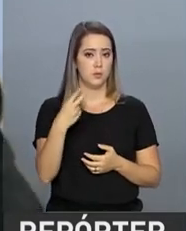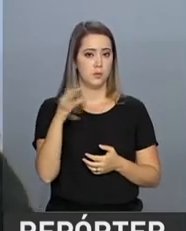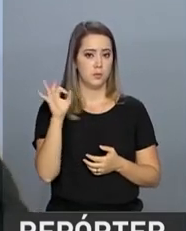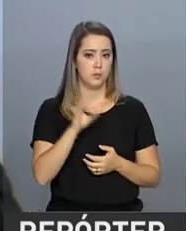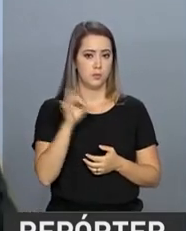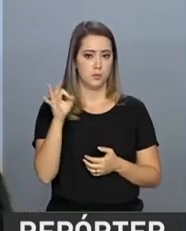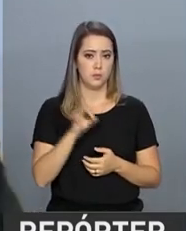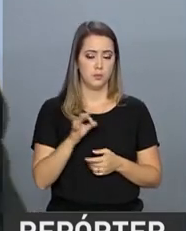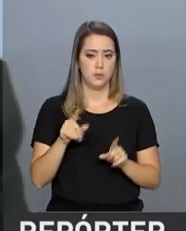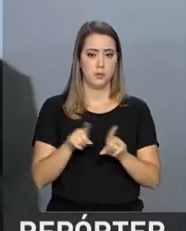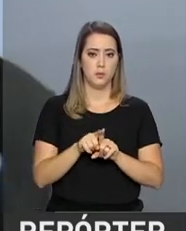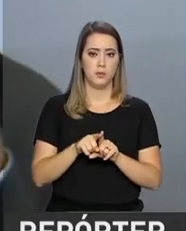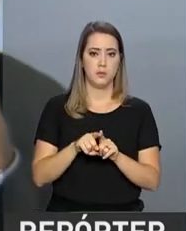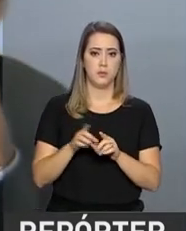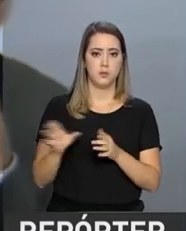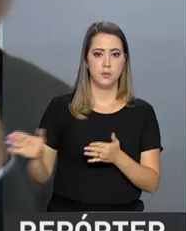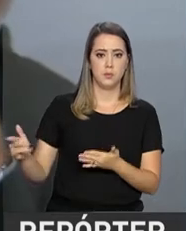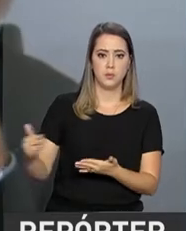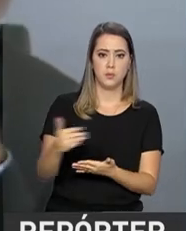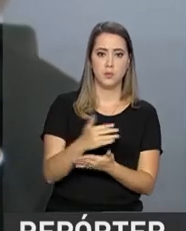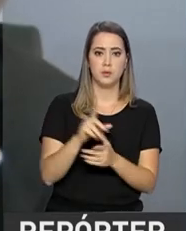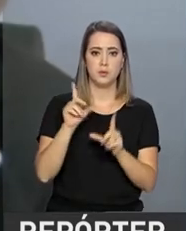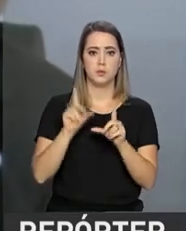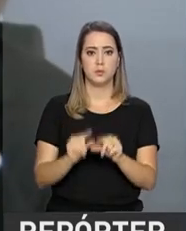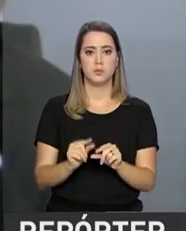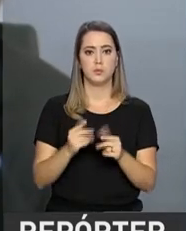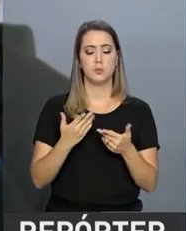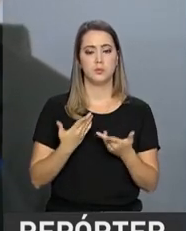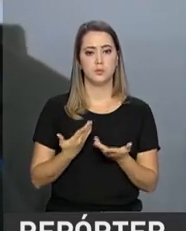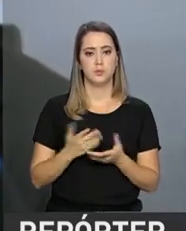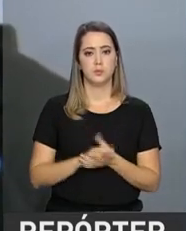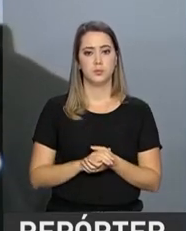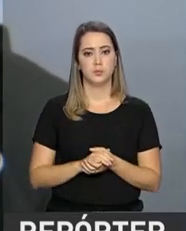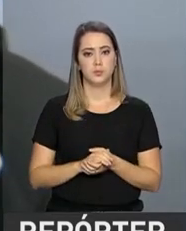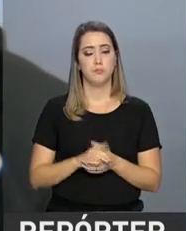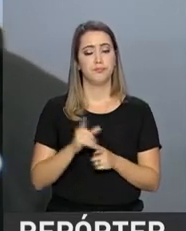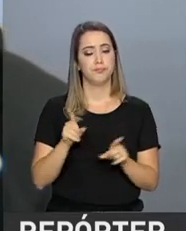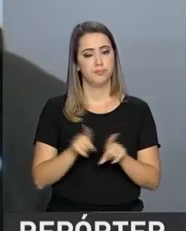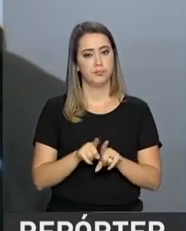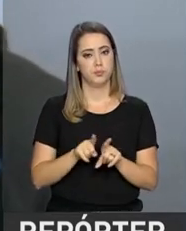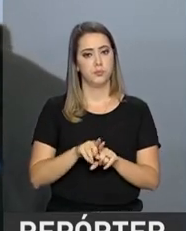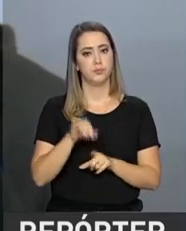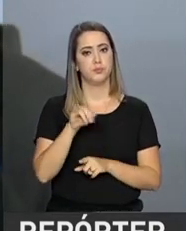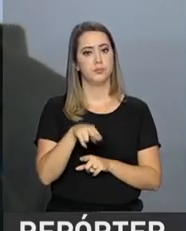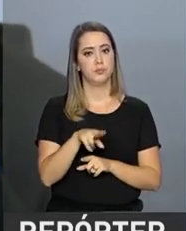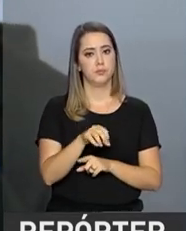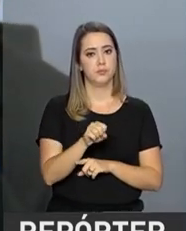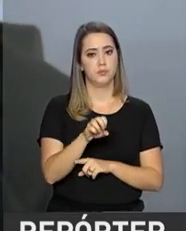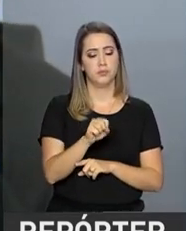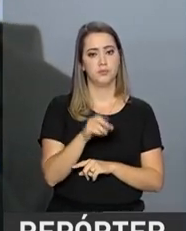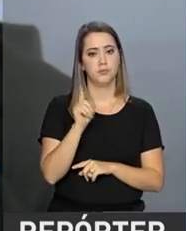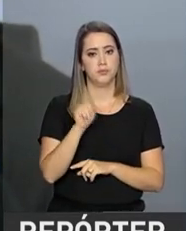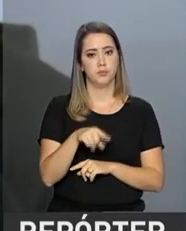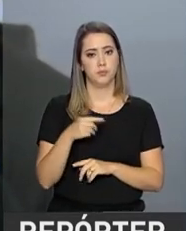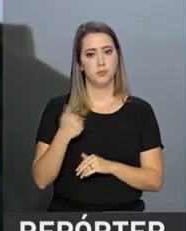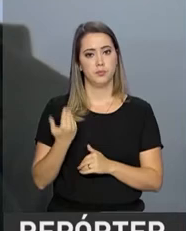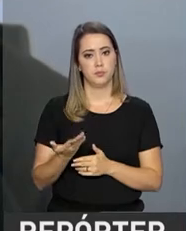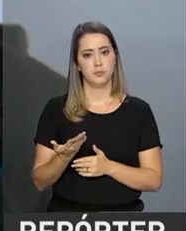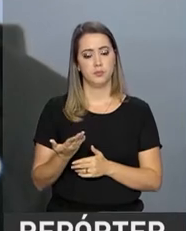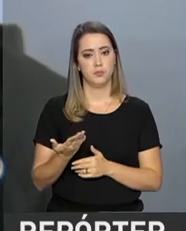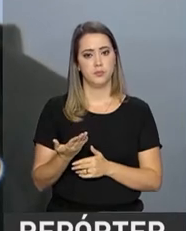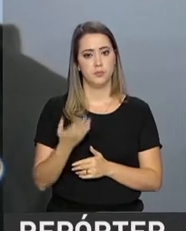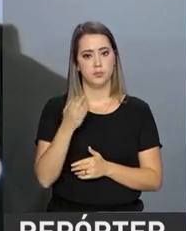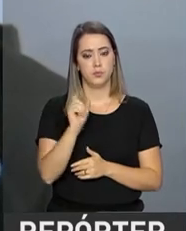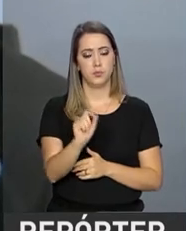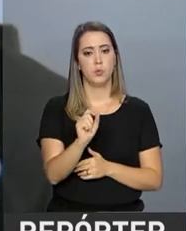receita também diminuindo o percentual de participação, né? E basicamente previdência, esse é o ponto. E aí,